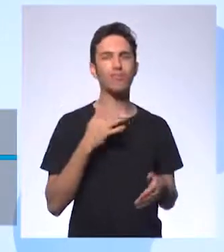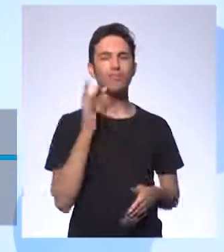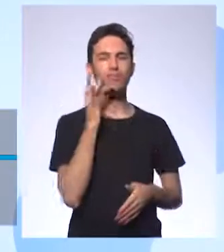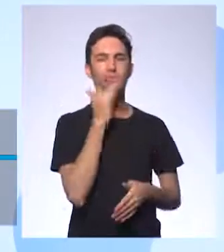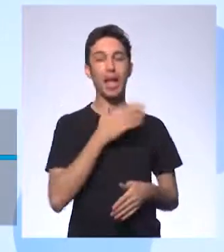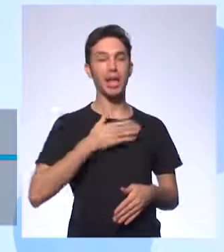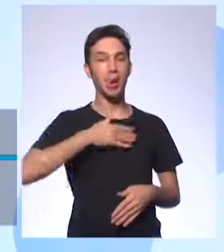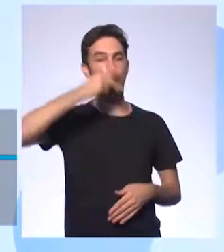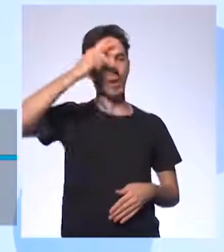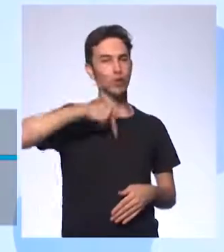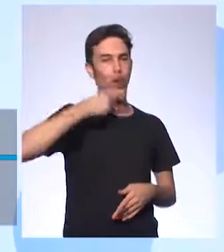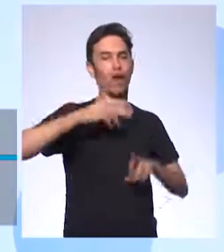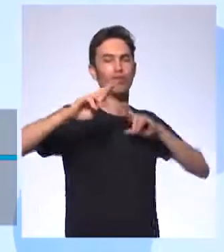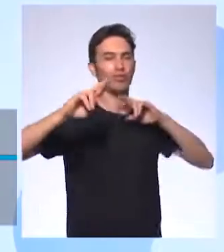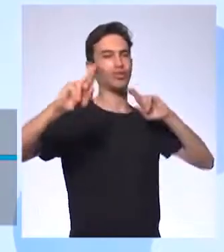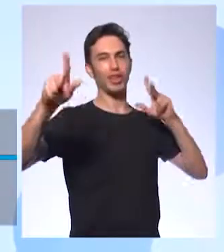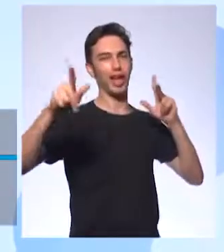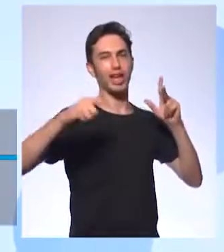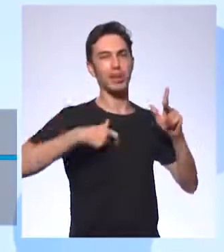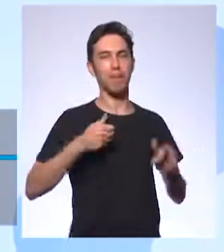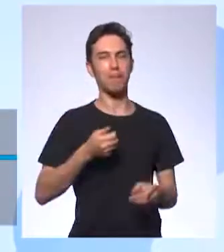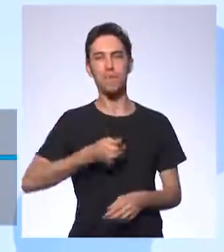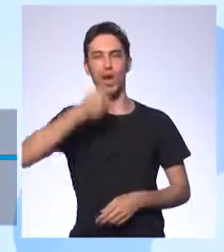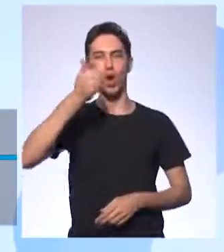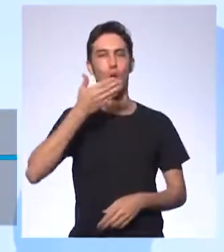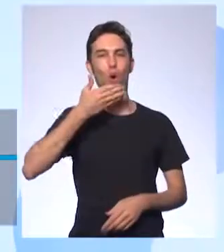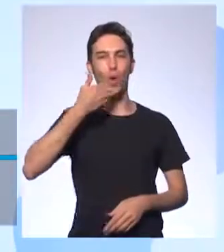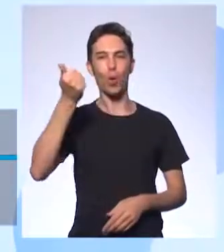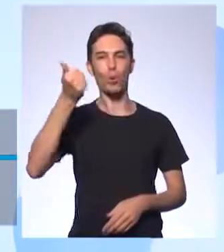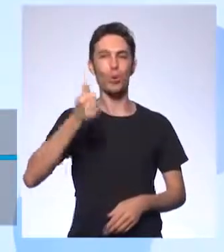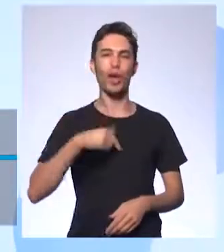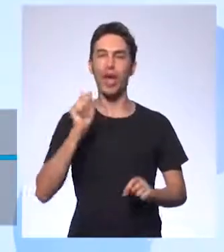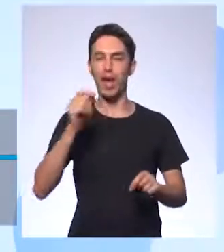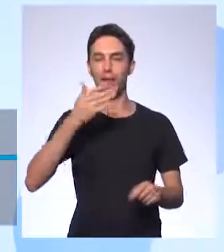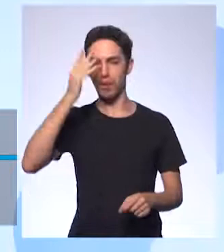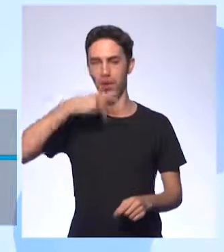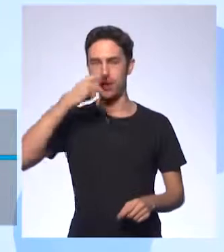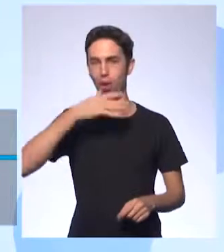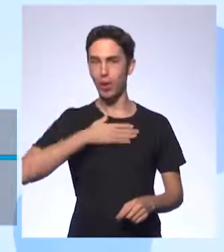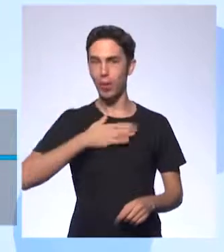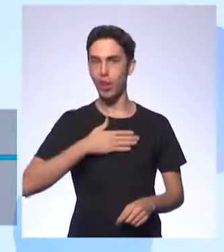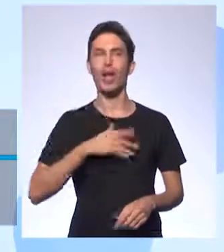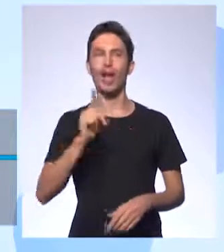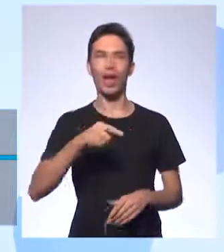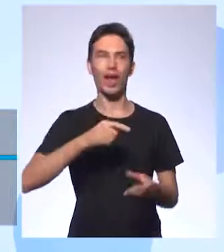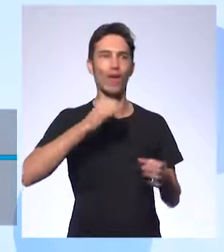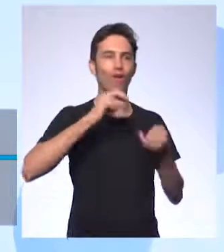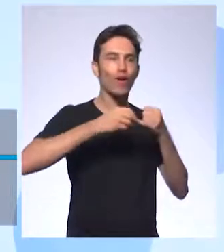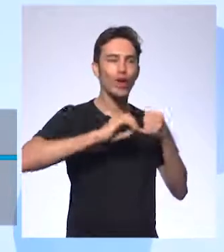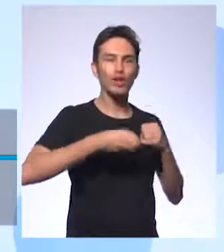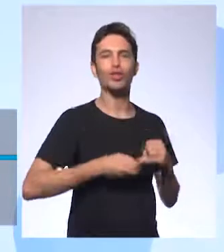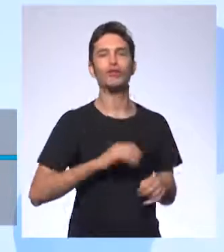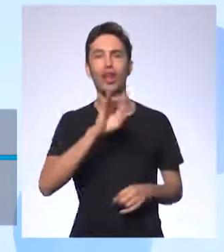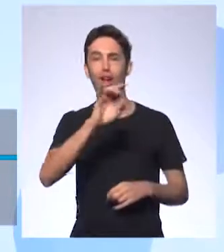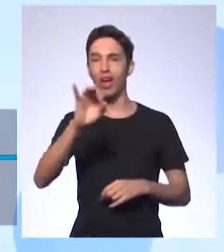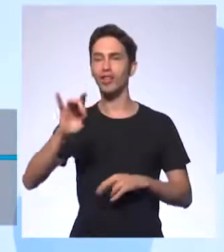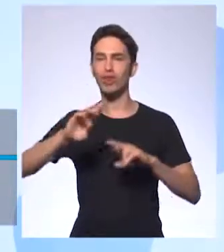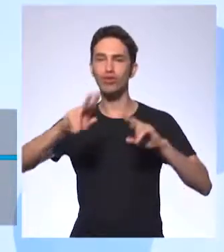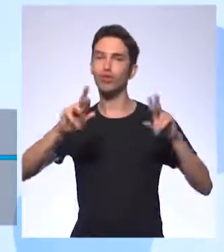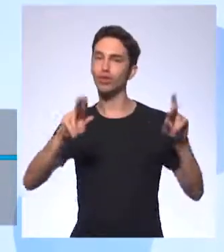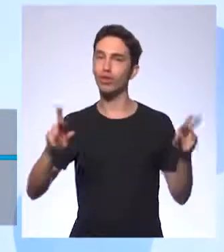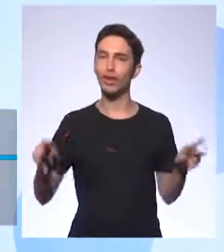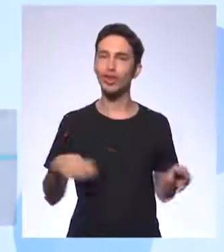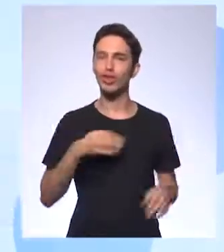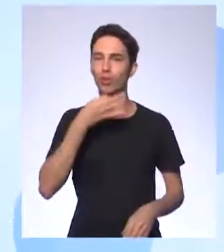opiniões. Porque diverge de pessoa para pessoa e tem a ver com a preferência que a gente colocou ali em cima. Arrasaram, foram muito bem. E